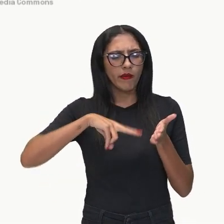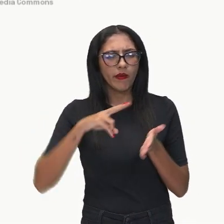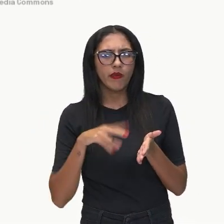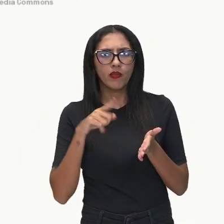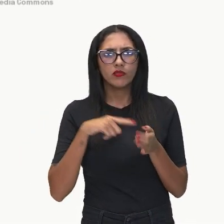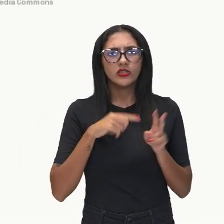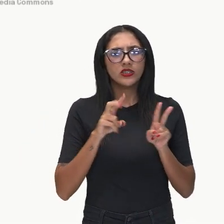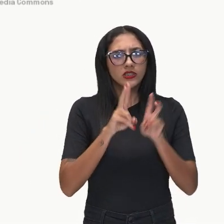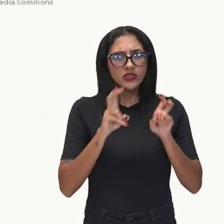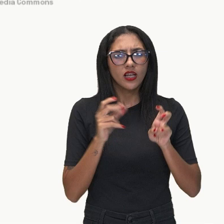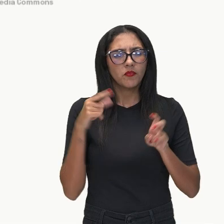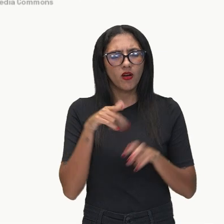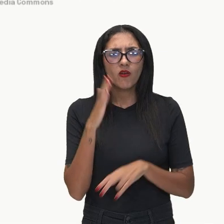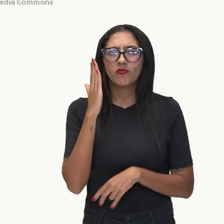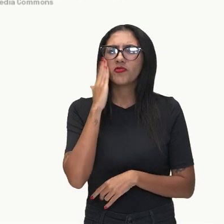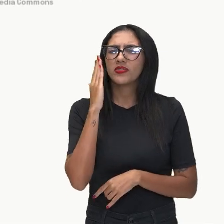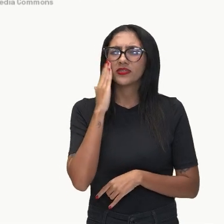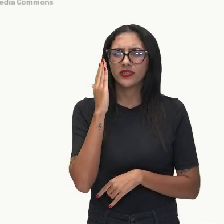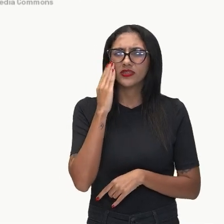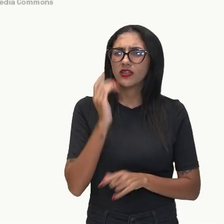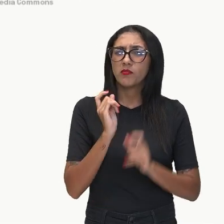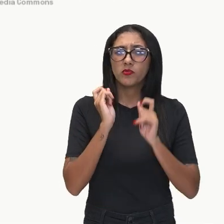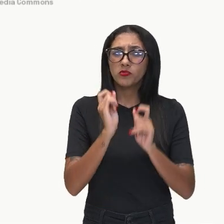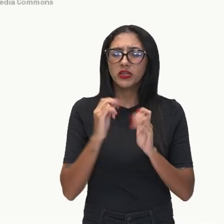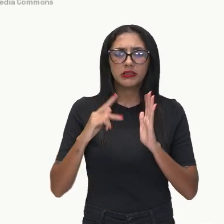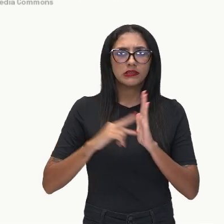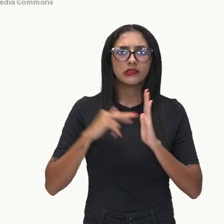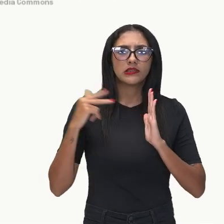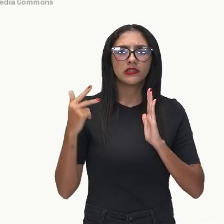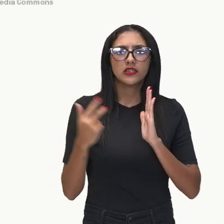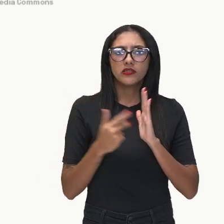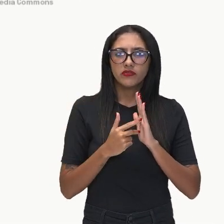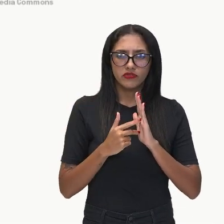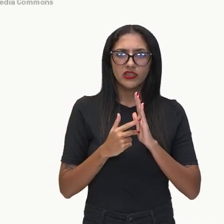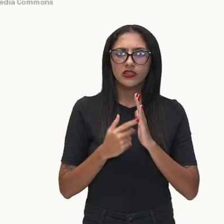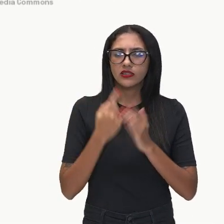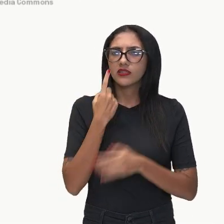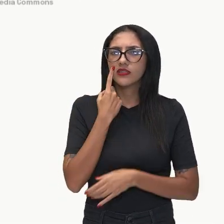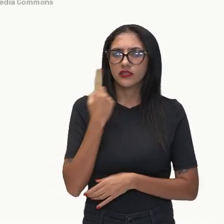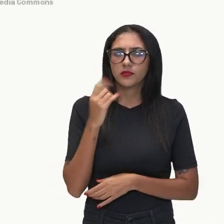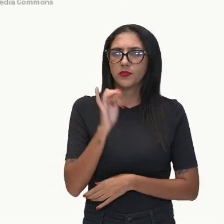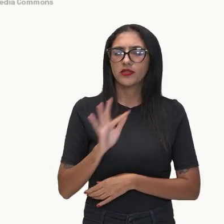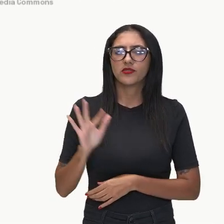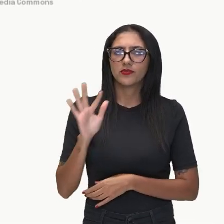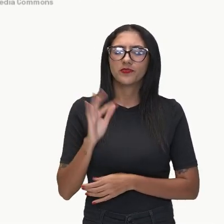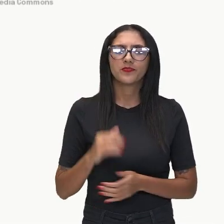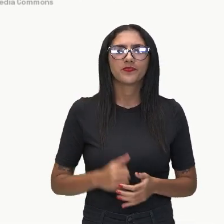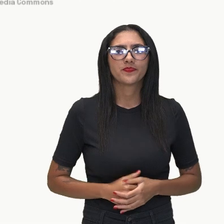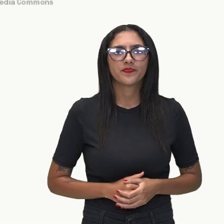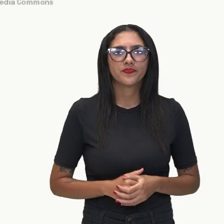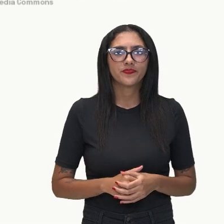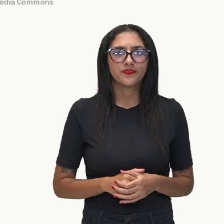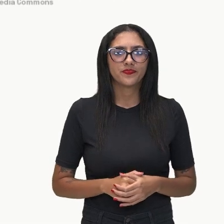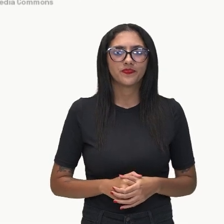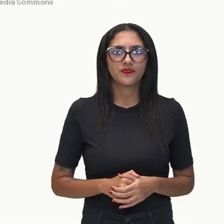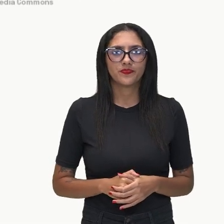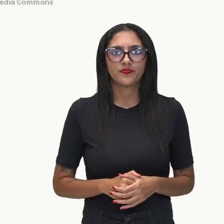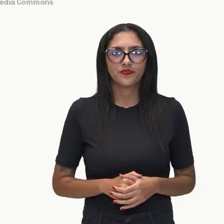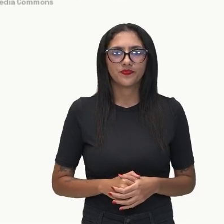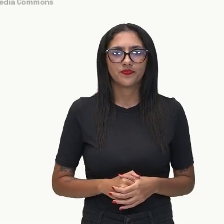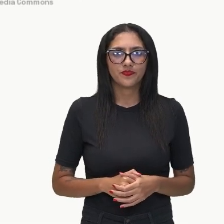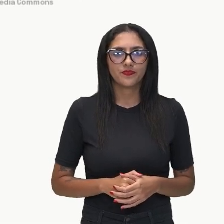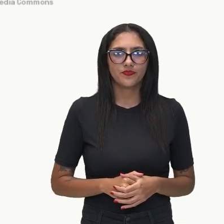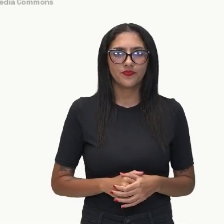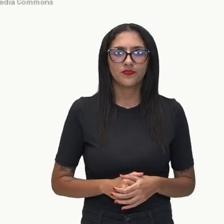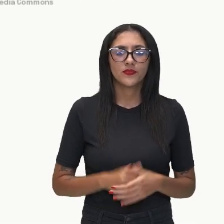sabe perfeitamente o que simbolizou esse desembarque aqui na Normandia. Indo adiante, então, a gente vai observar aqui